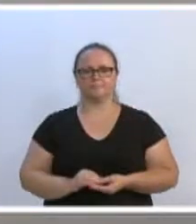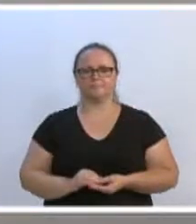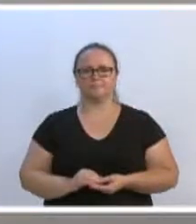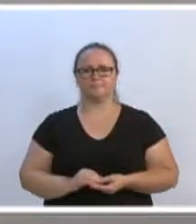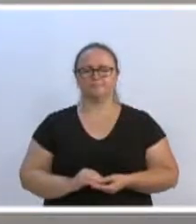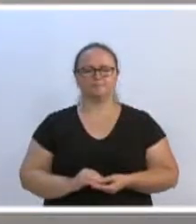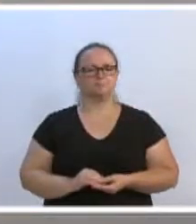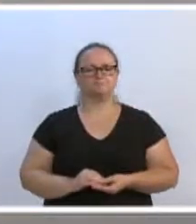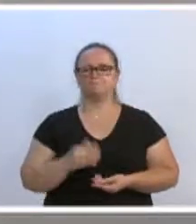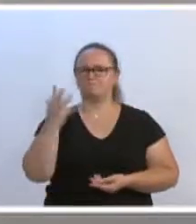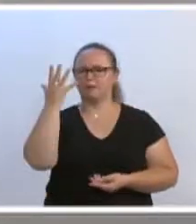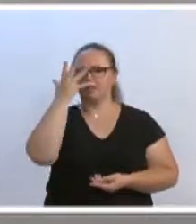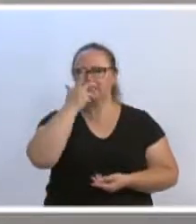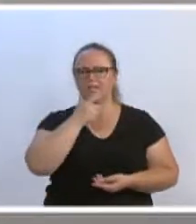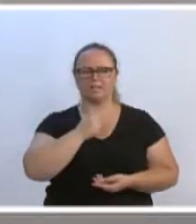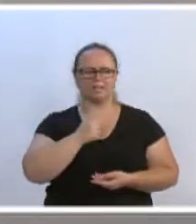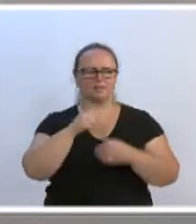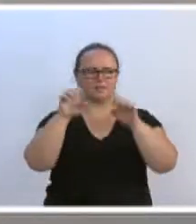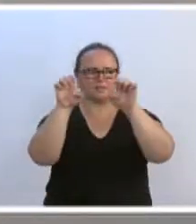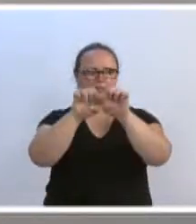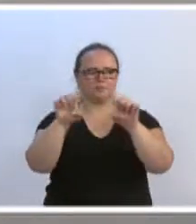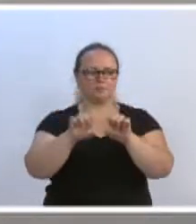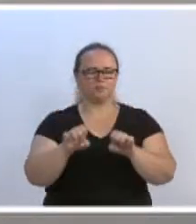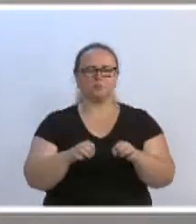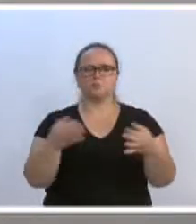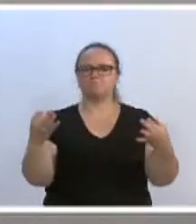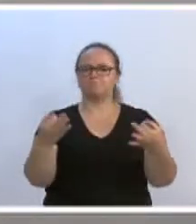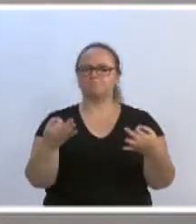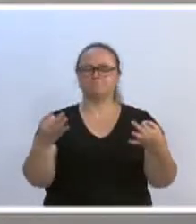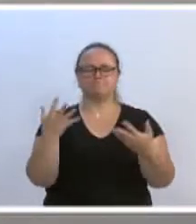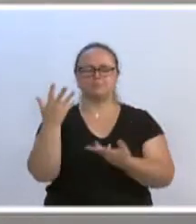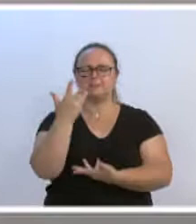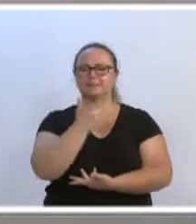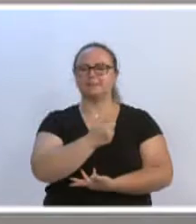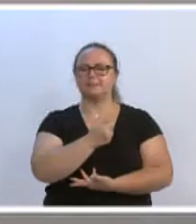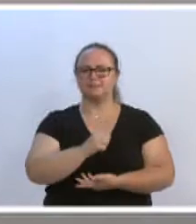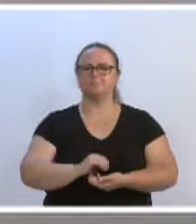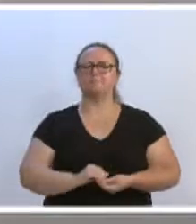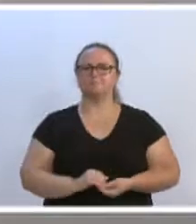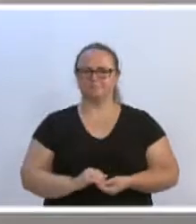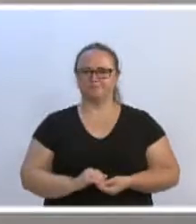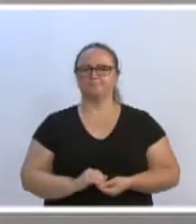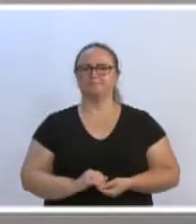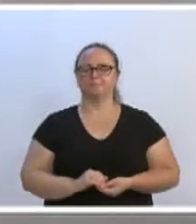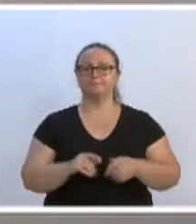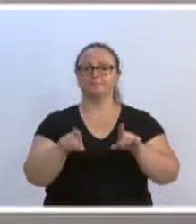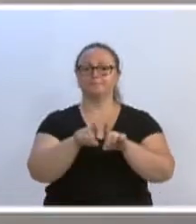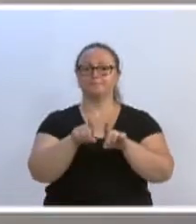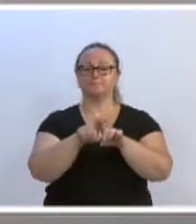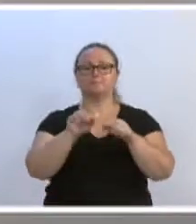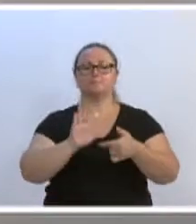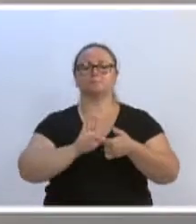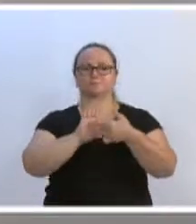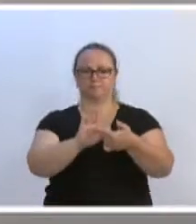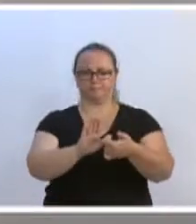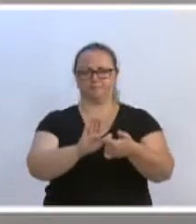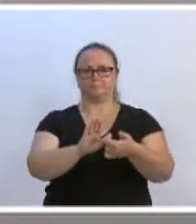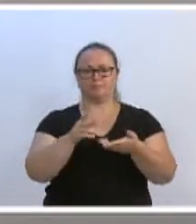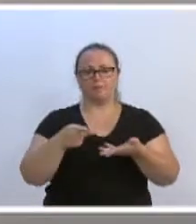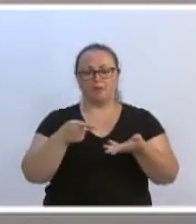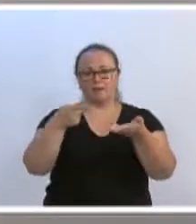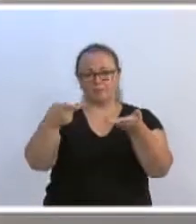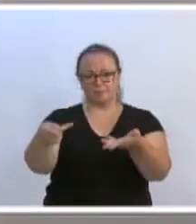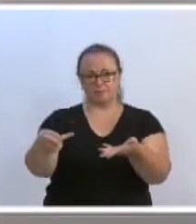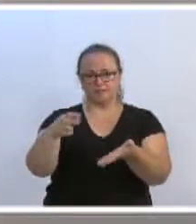excepcional a estrutura da policlínica gostaria de destacar também uma visita que fiz na manhã de